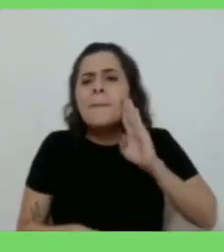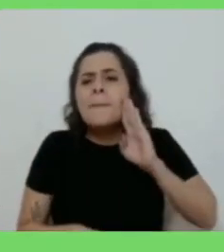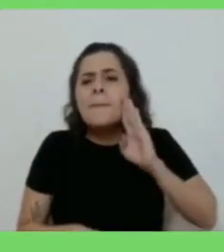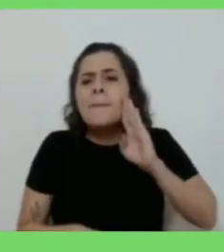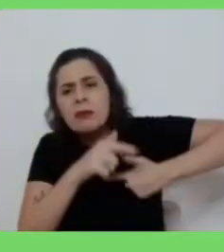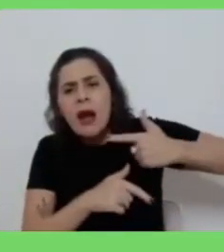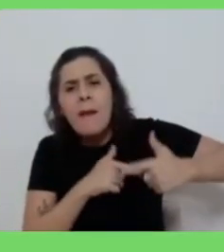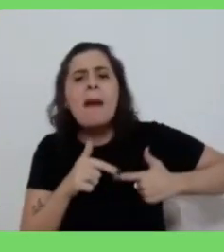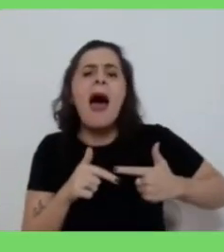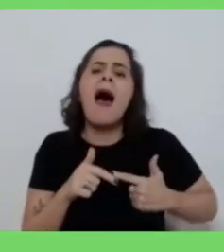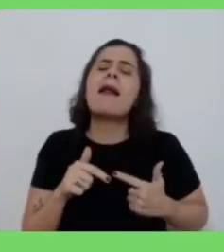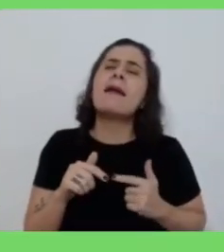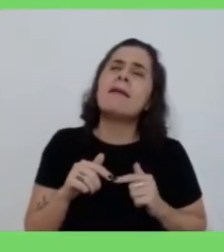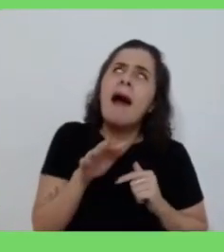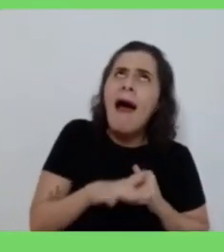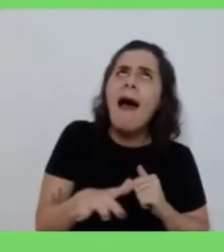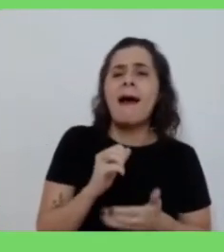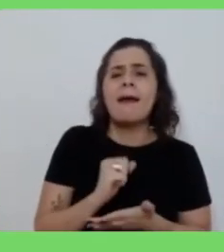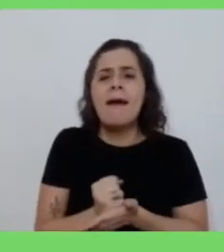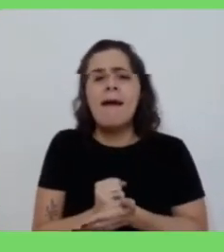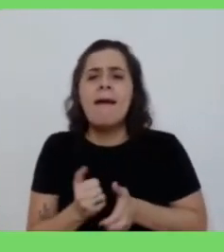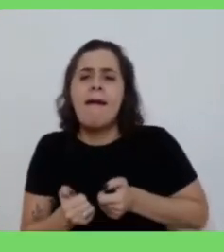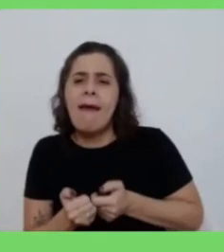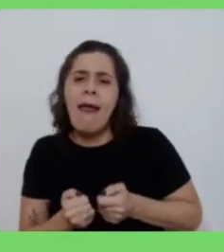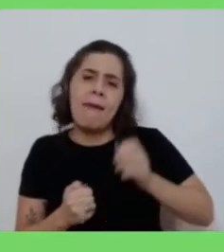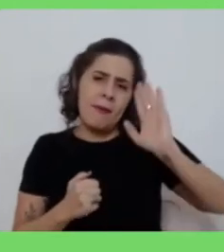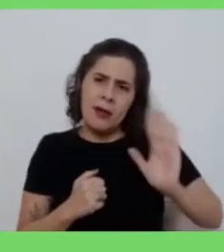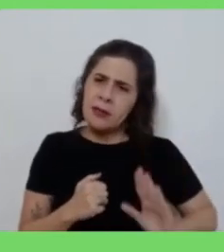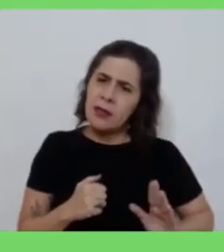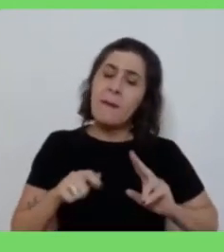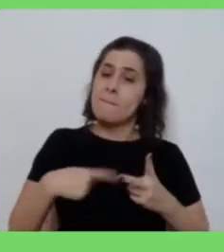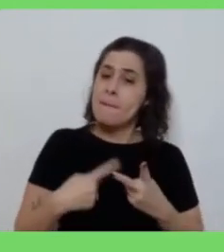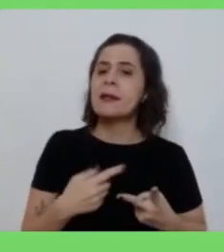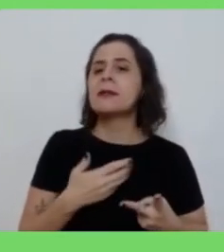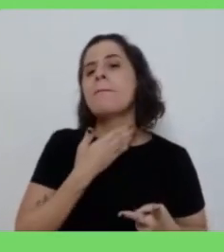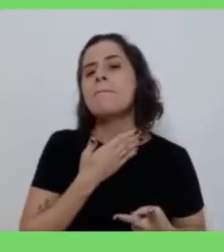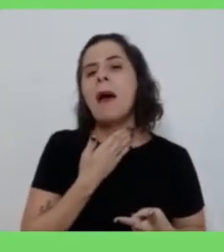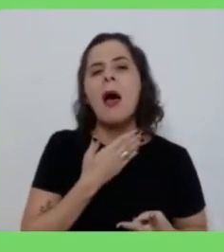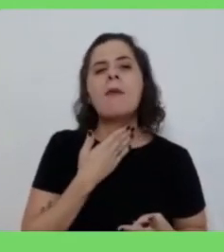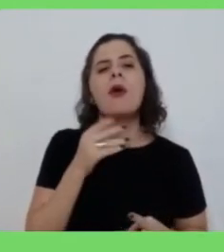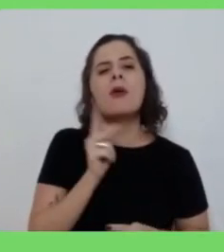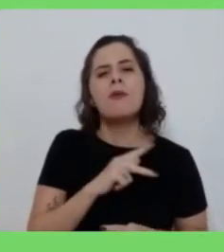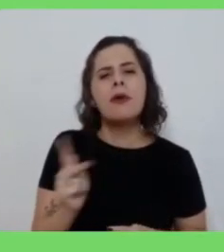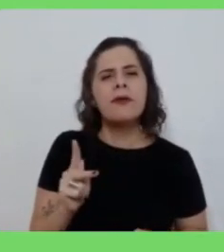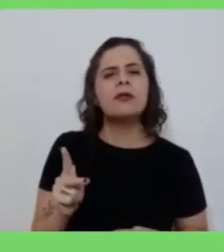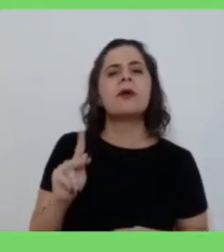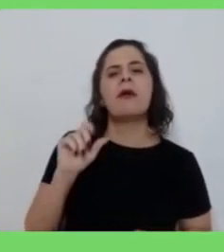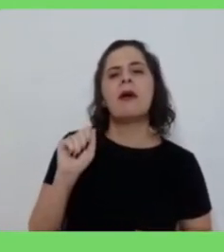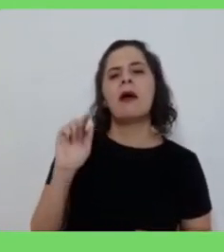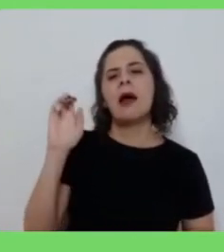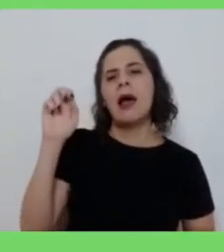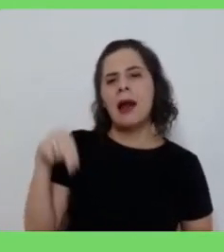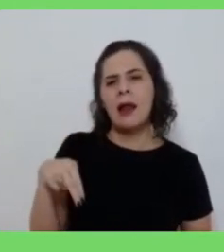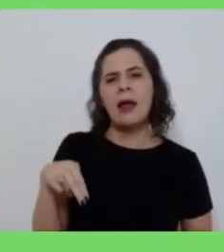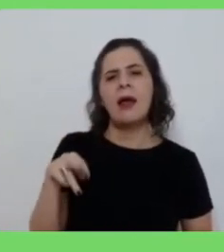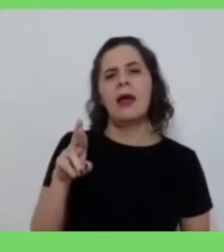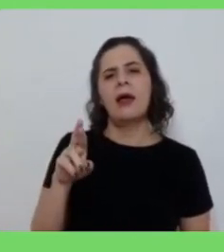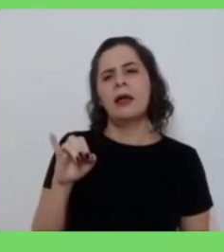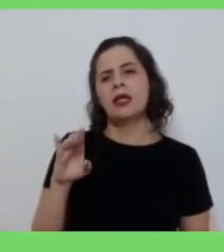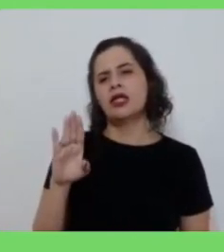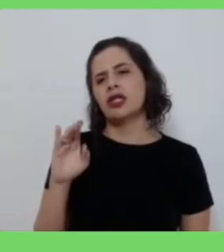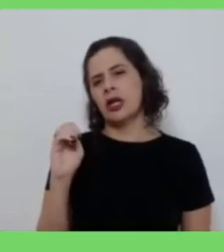na cena game brasileira com o bate-papo com pesquisador em games e professor Dr Alan Richard da